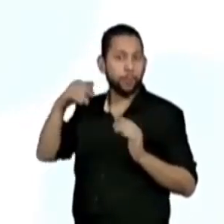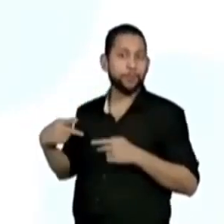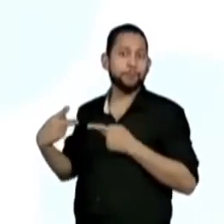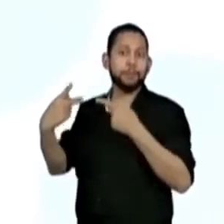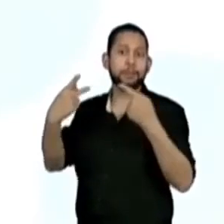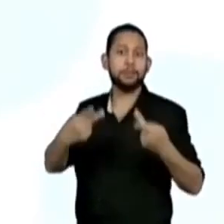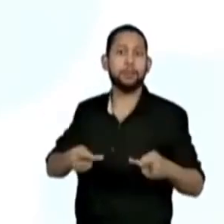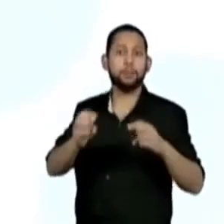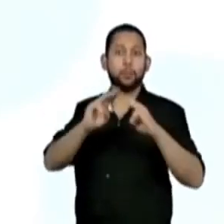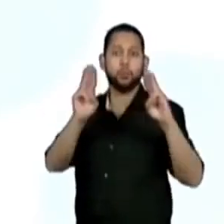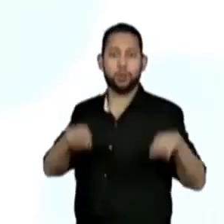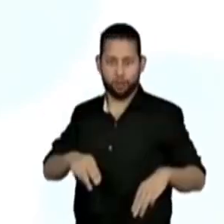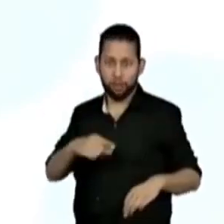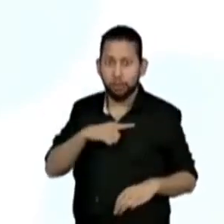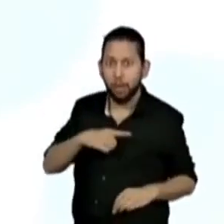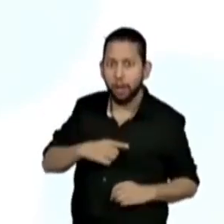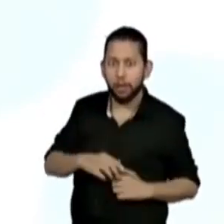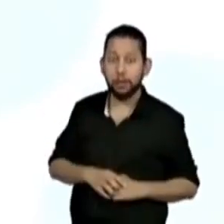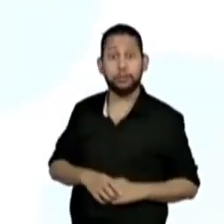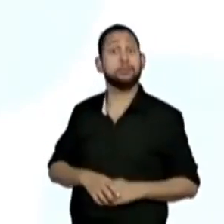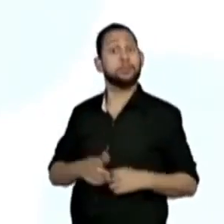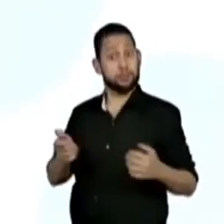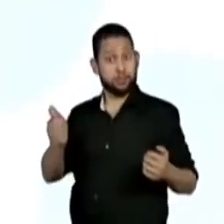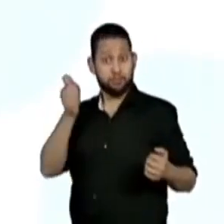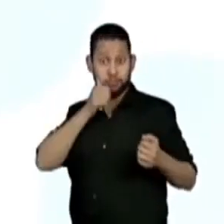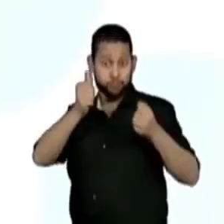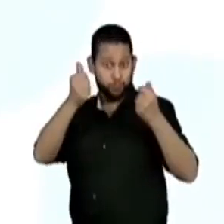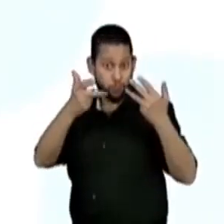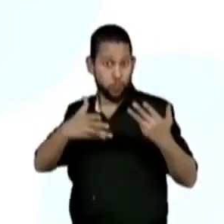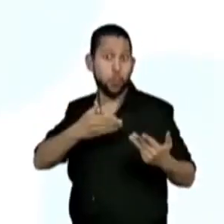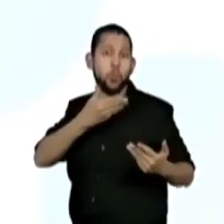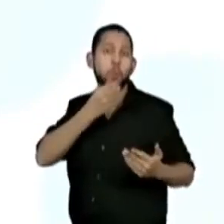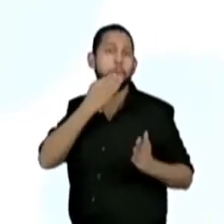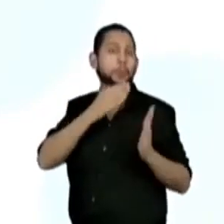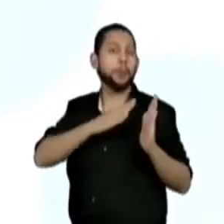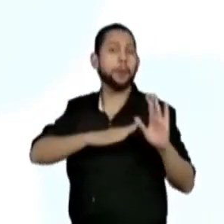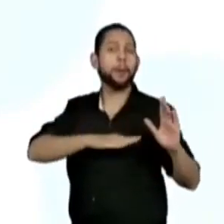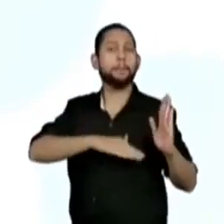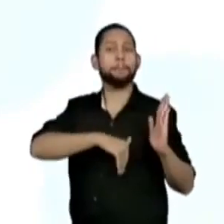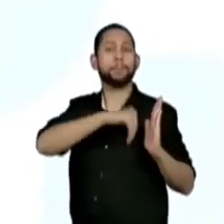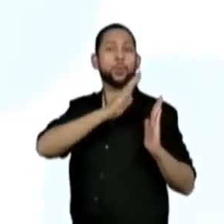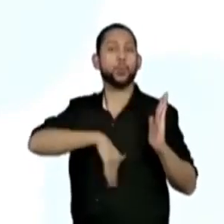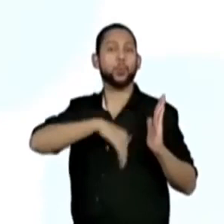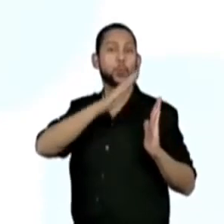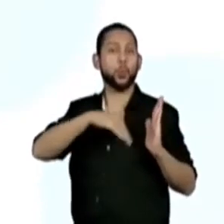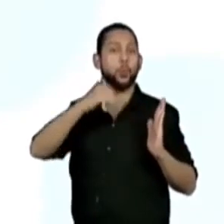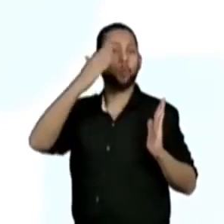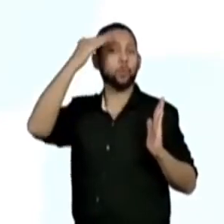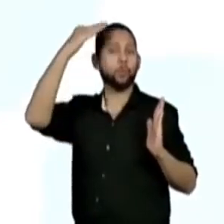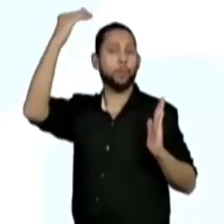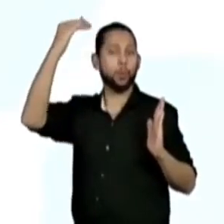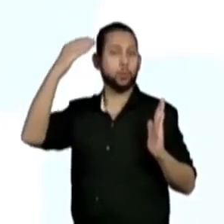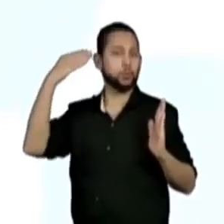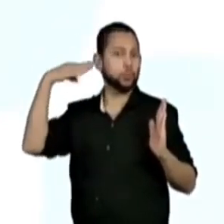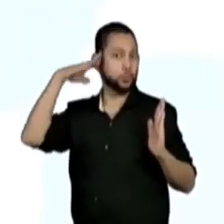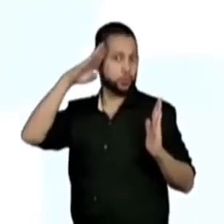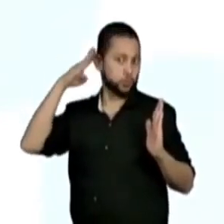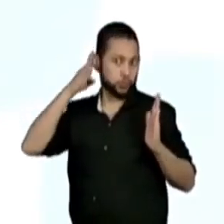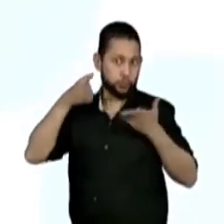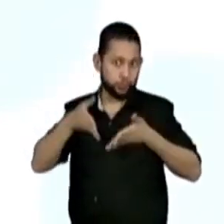museus Ela explicou que Vincent van Gog foi um pintor Holandês que nasceu em